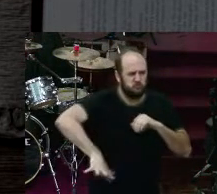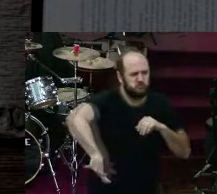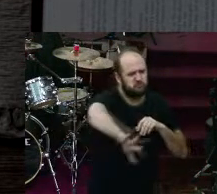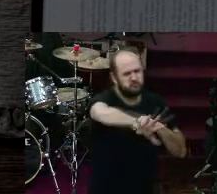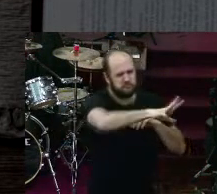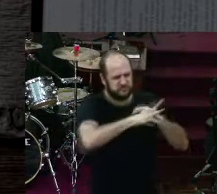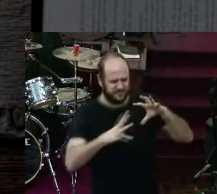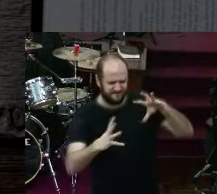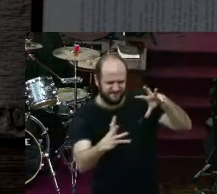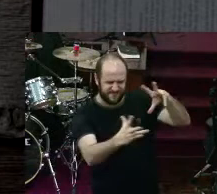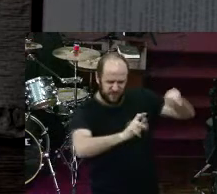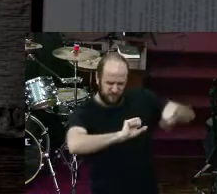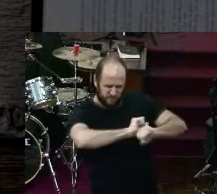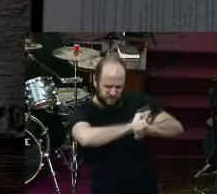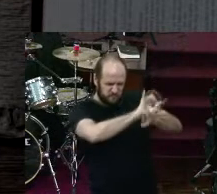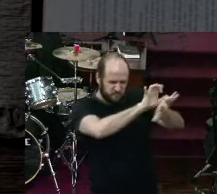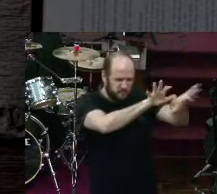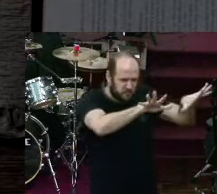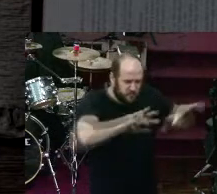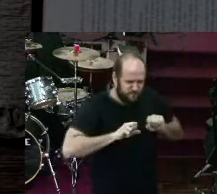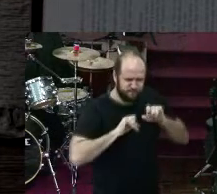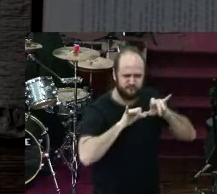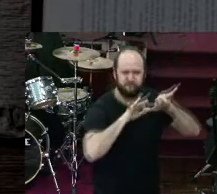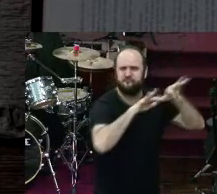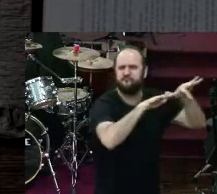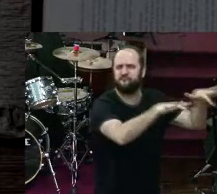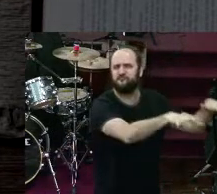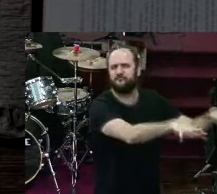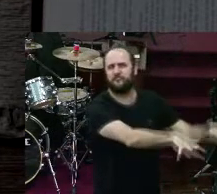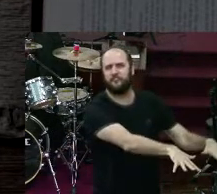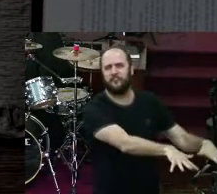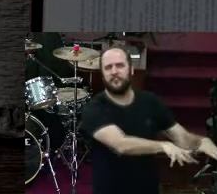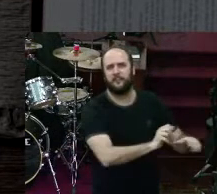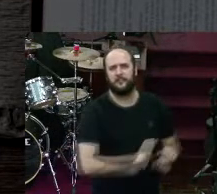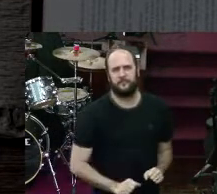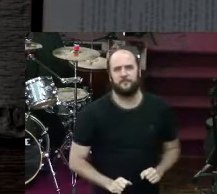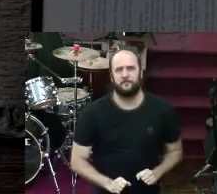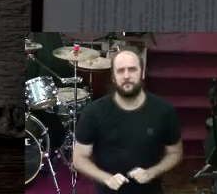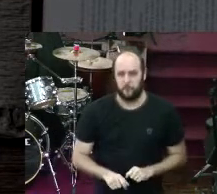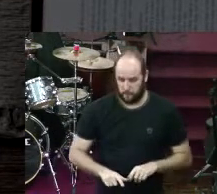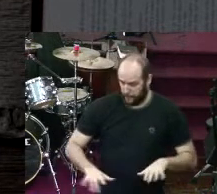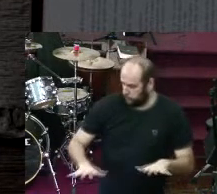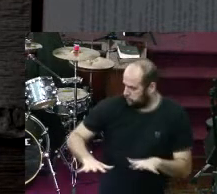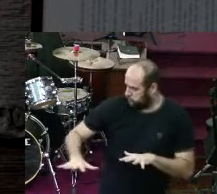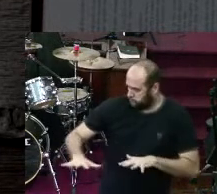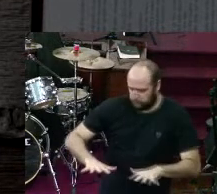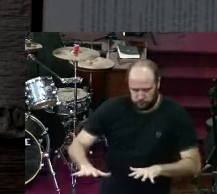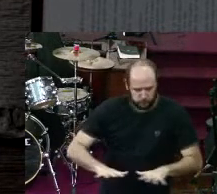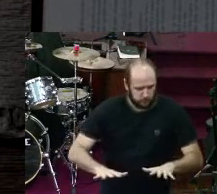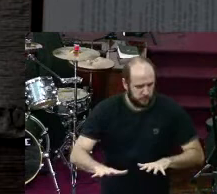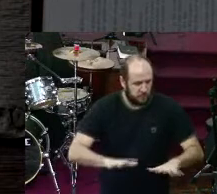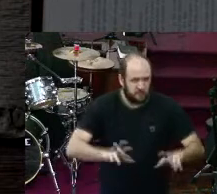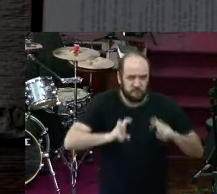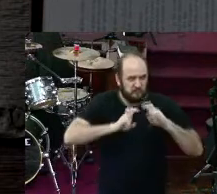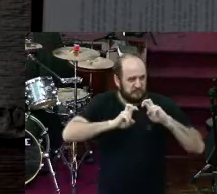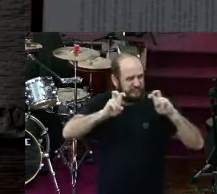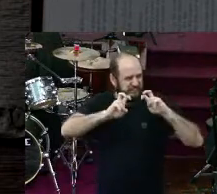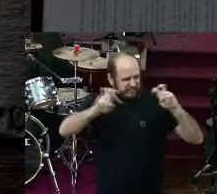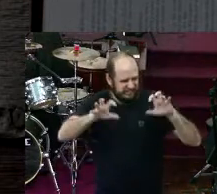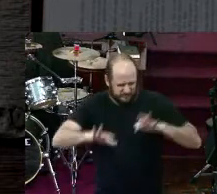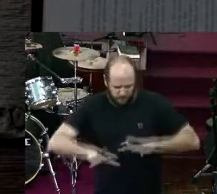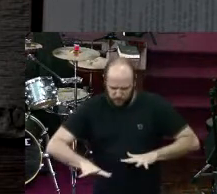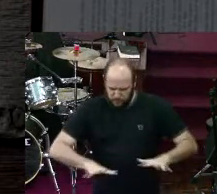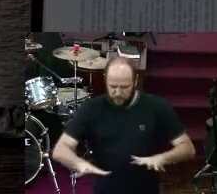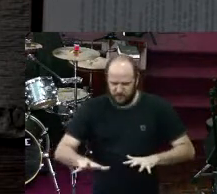está cheia da sua glória. As bases do limiar se moveram à voz do que clamava, e